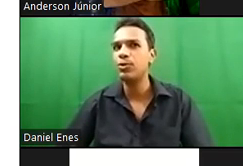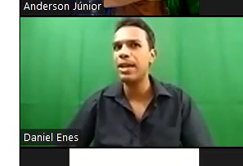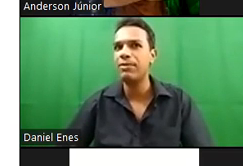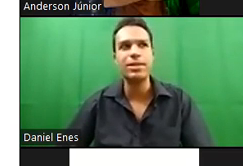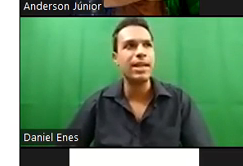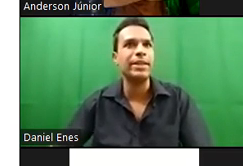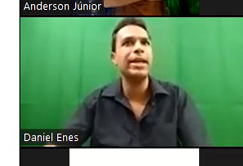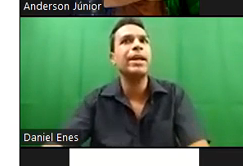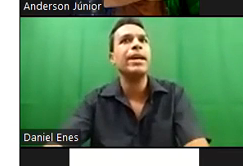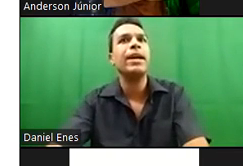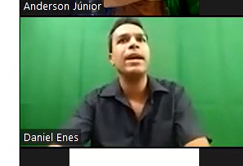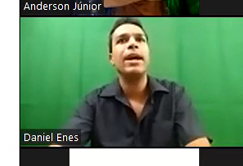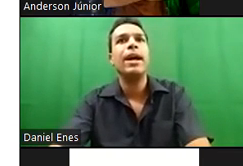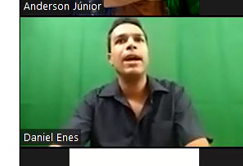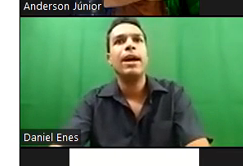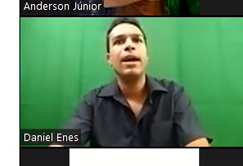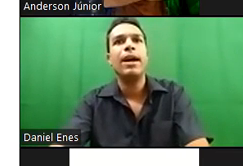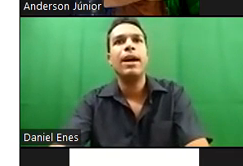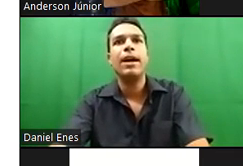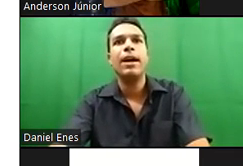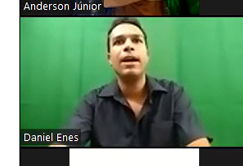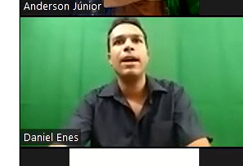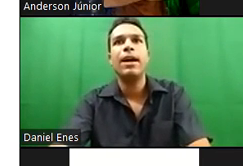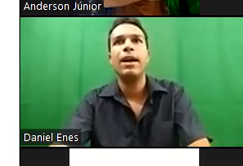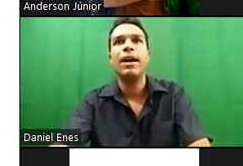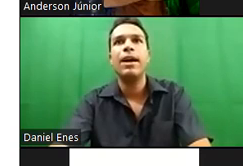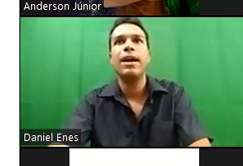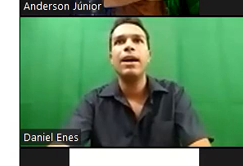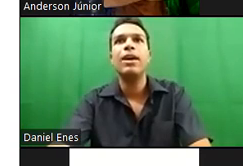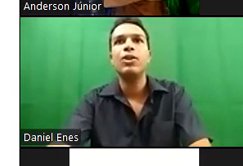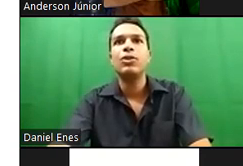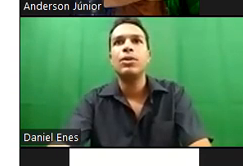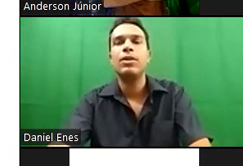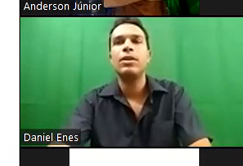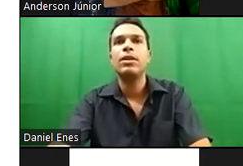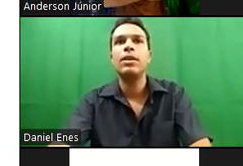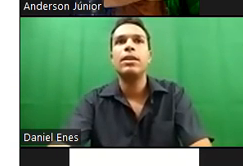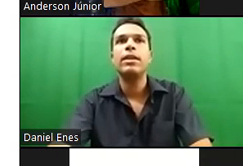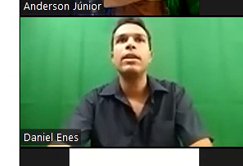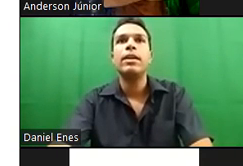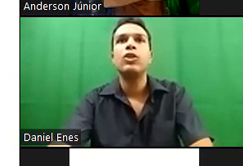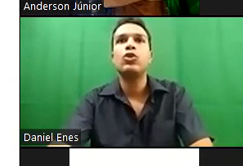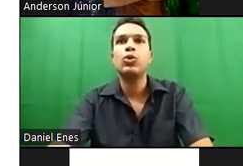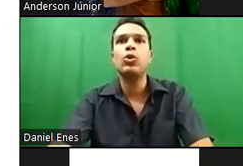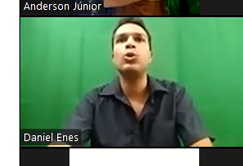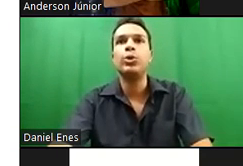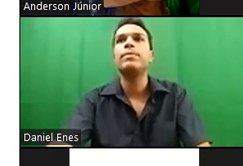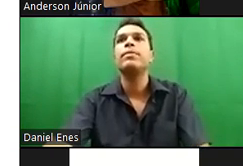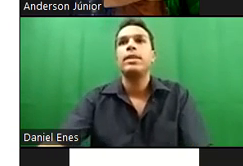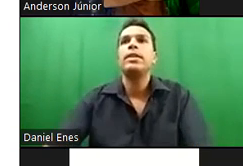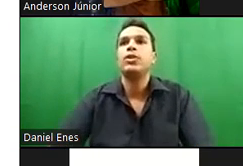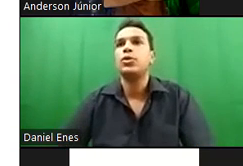gente consegue avançar, né? E é só porque eu fui pegar o fone para poder te ouvir melhor. O termo correto é qual? Surdo.